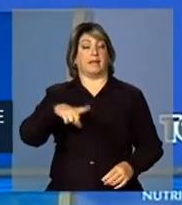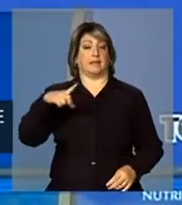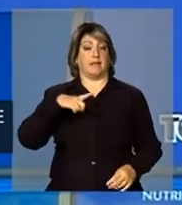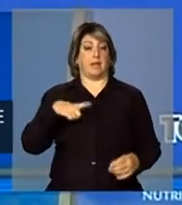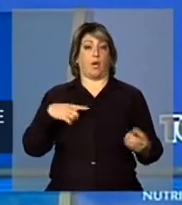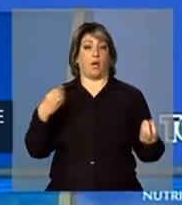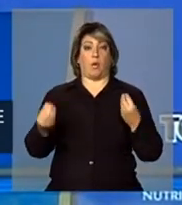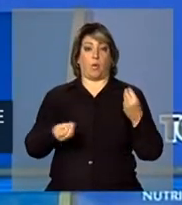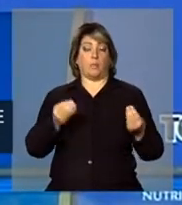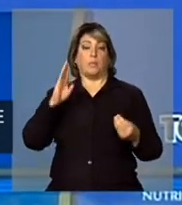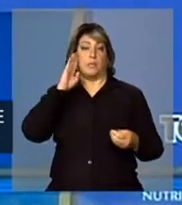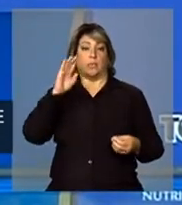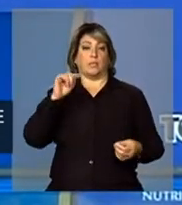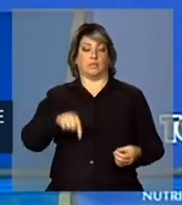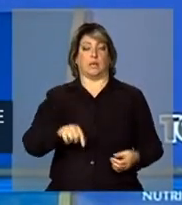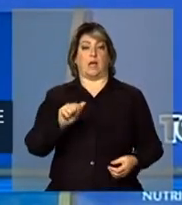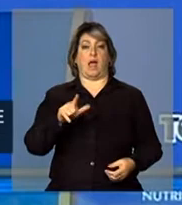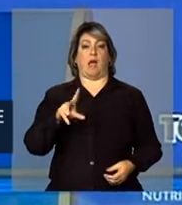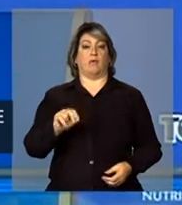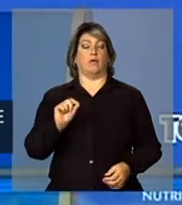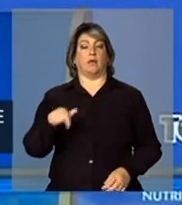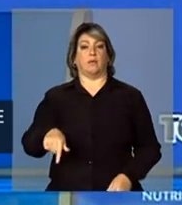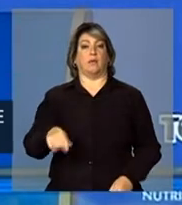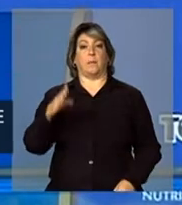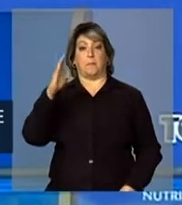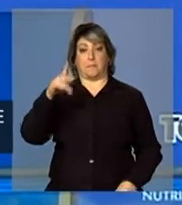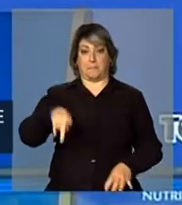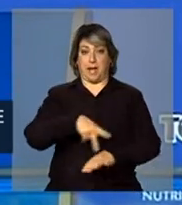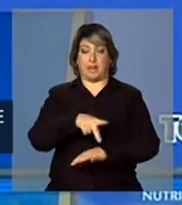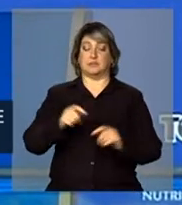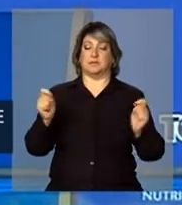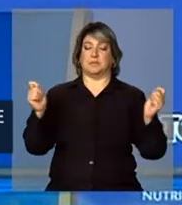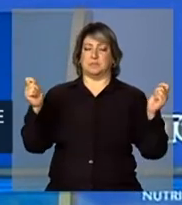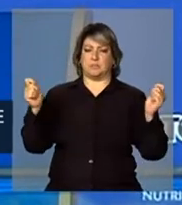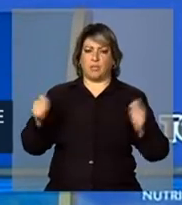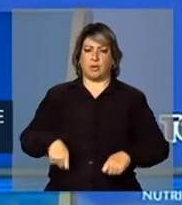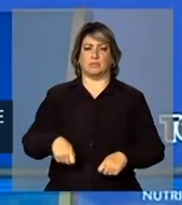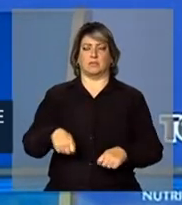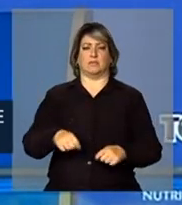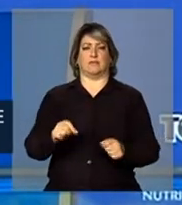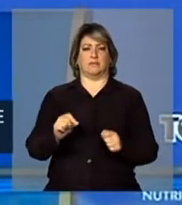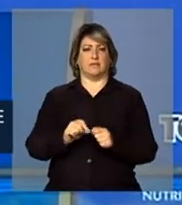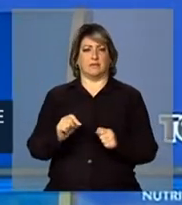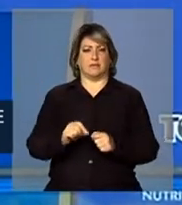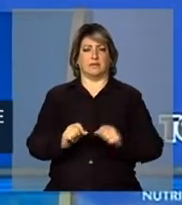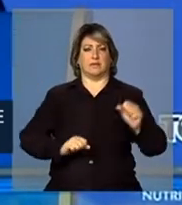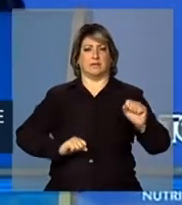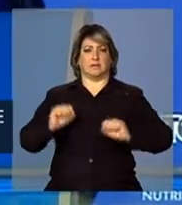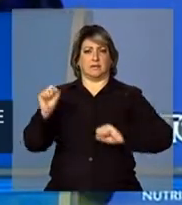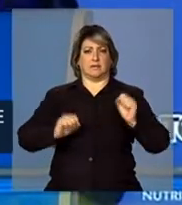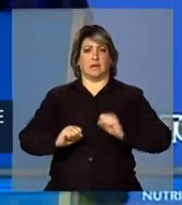objetivo garantir que o país possa produzir a maior quantidade possível